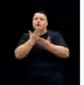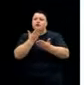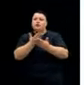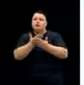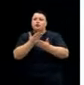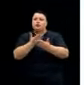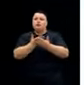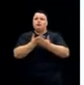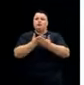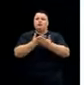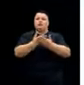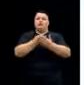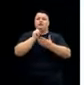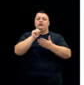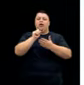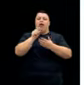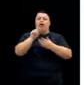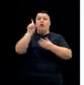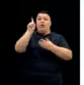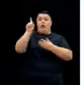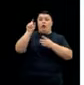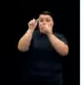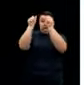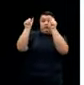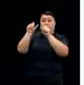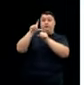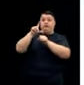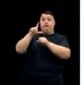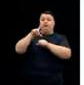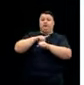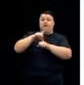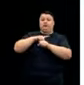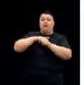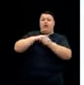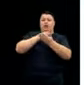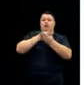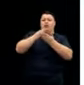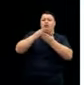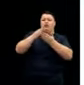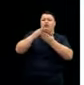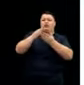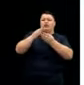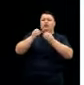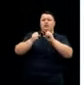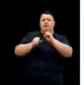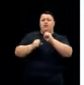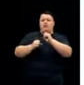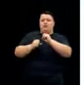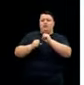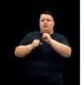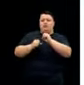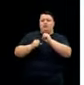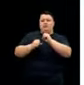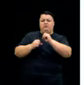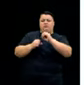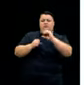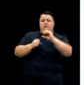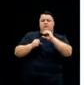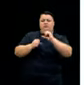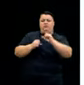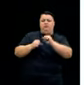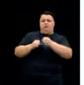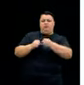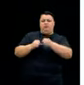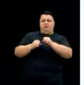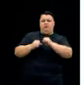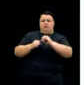nós temos o processo nessa imagem, desde lá da fertilização, onde há o encontro do ovócito